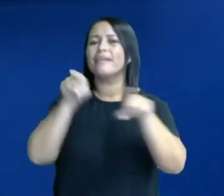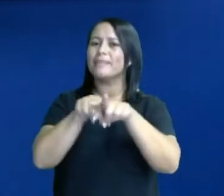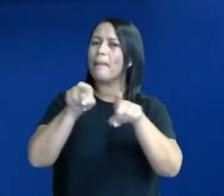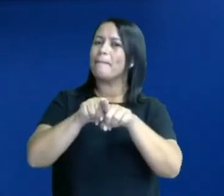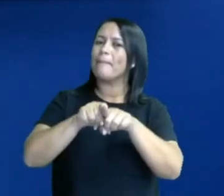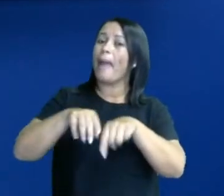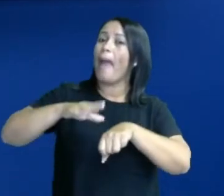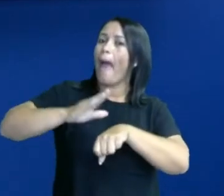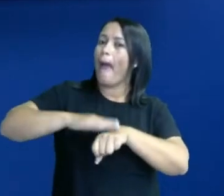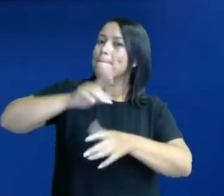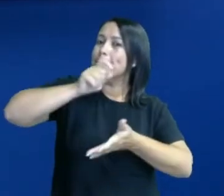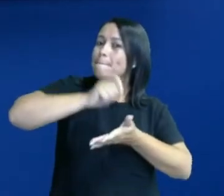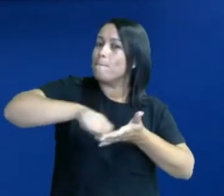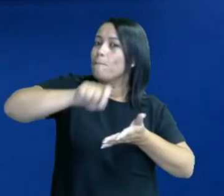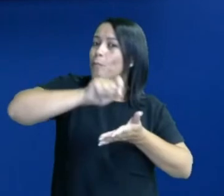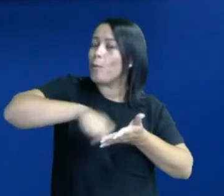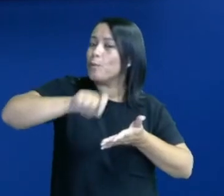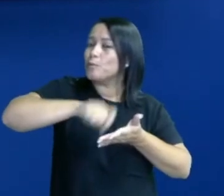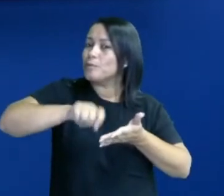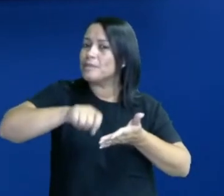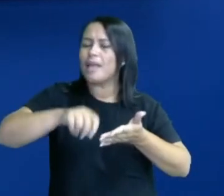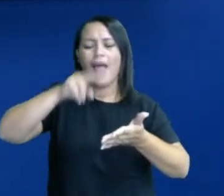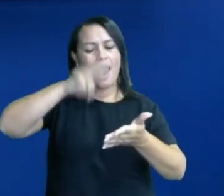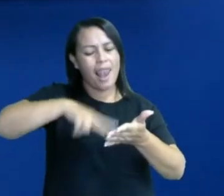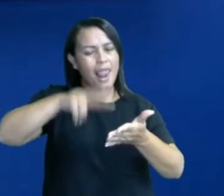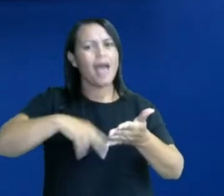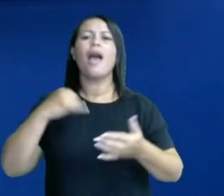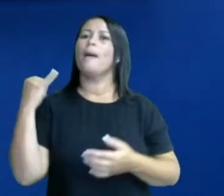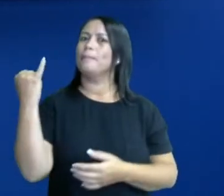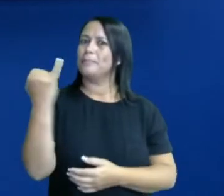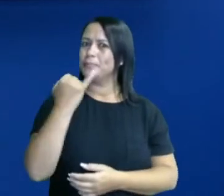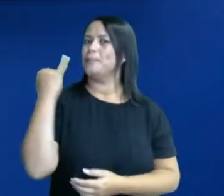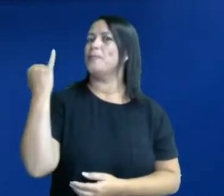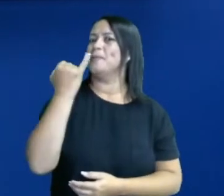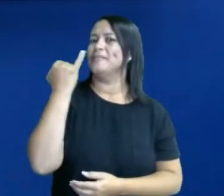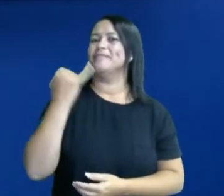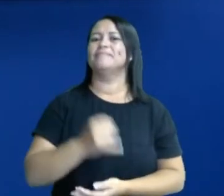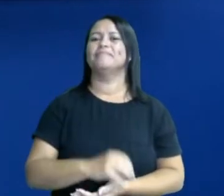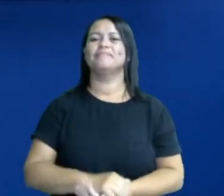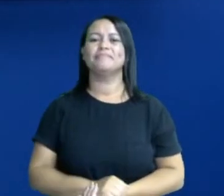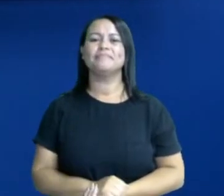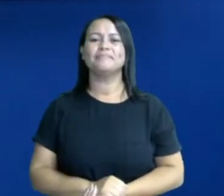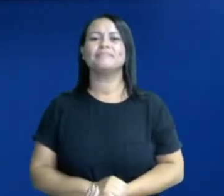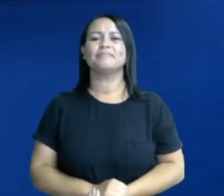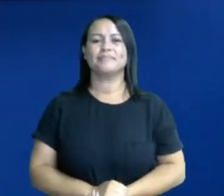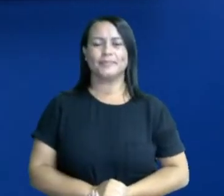a produzir. Então, ler é muito importante.